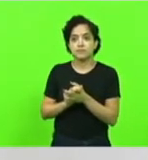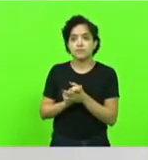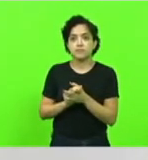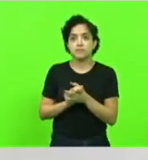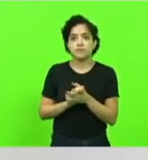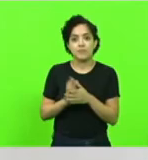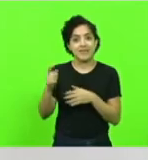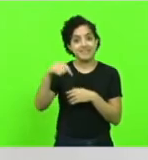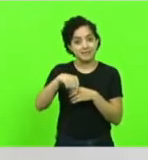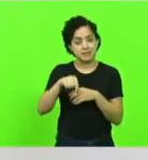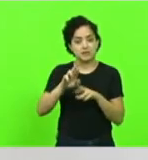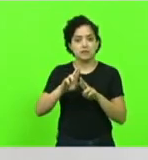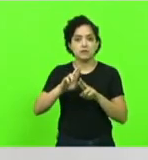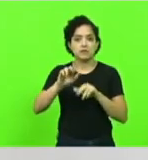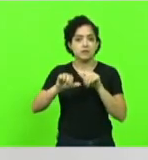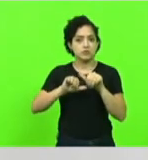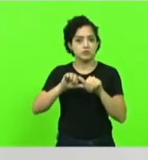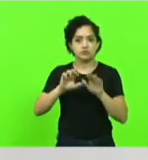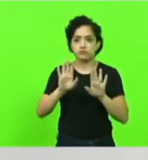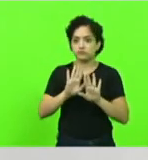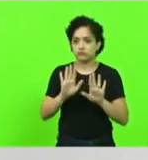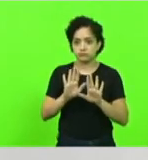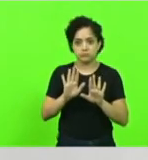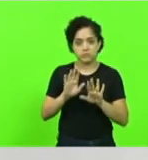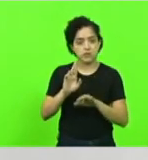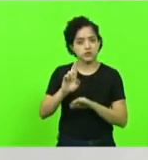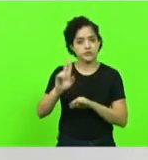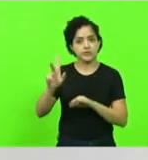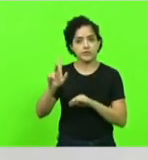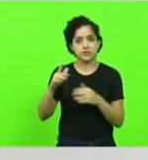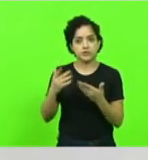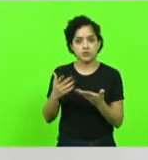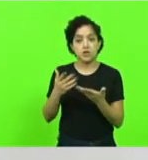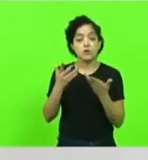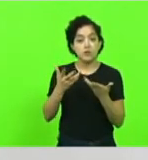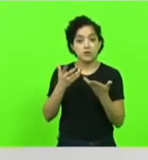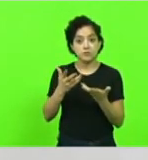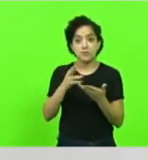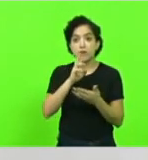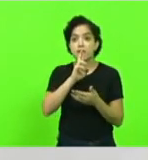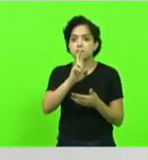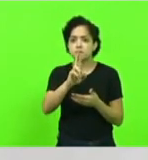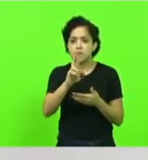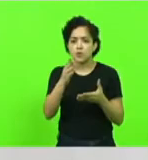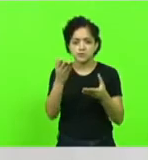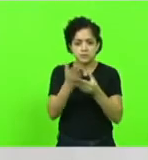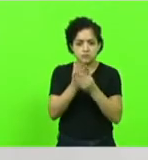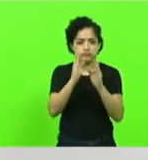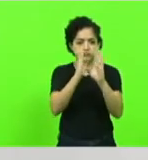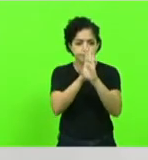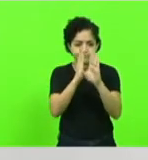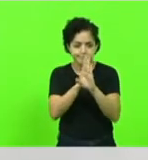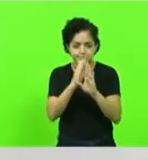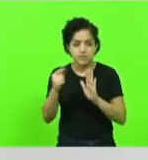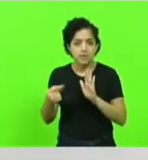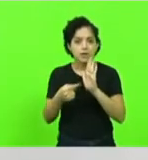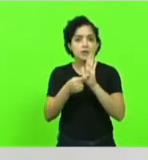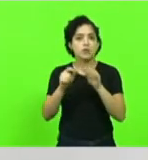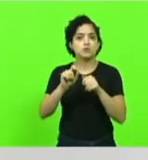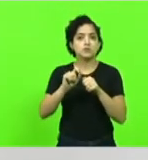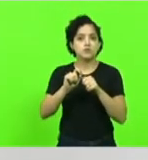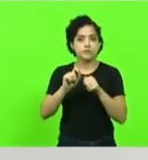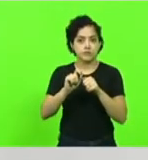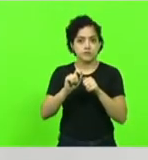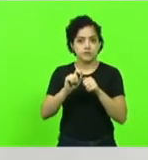tem não, tá? Eu quero saber a resposta dessa investigação da minha denúncia aqui no plenário. Não vai ficar assim,